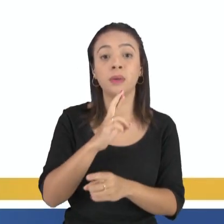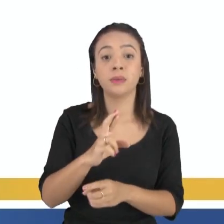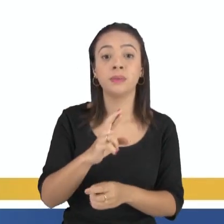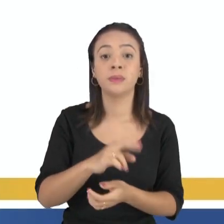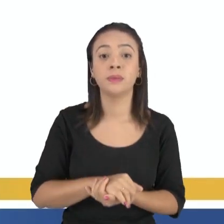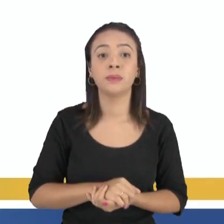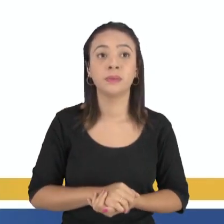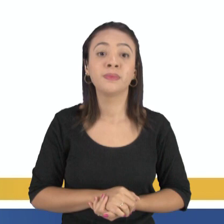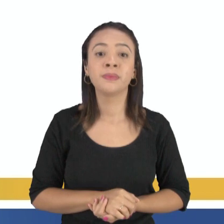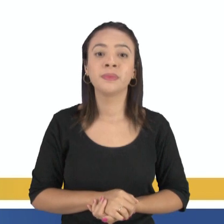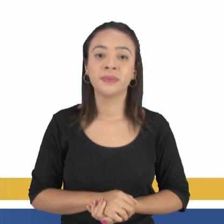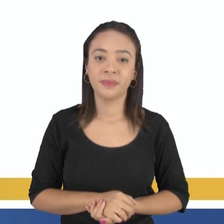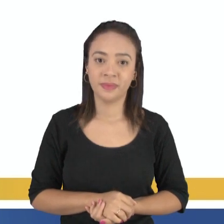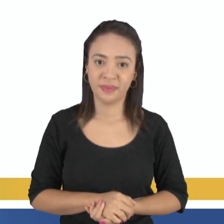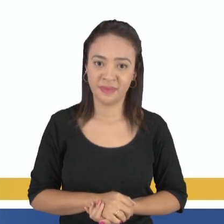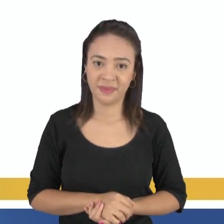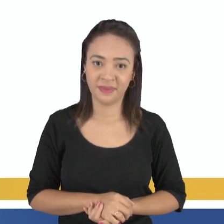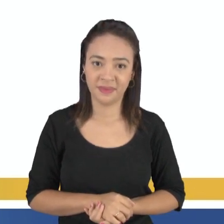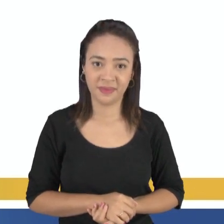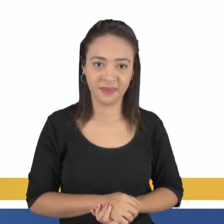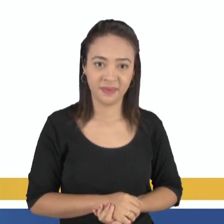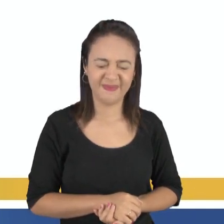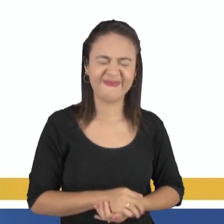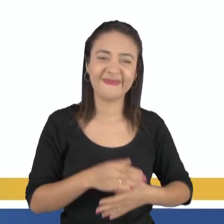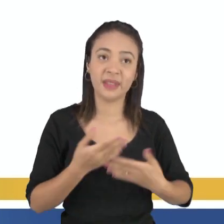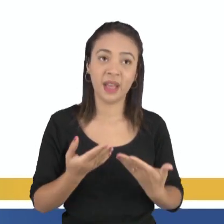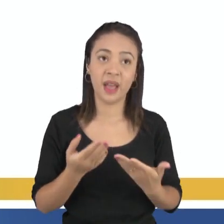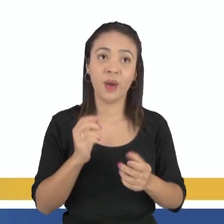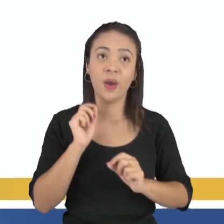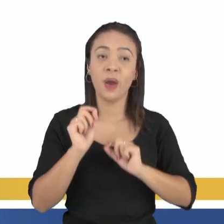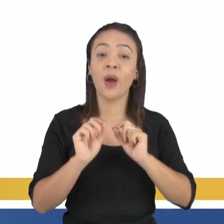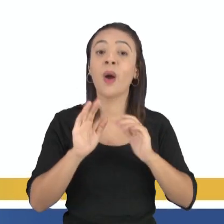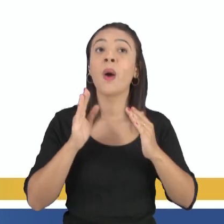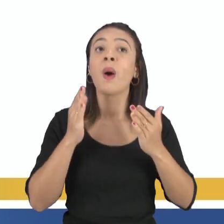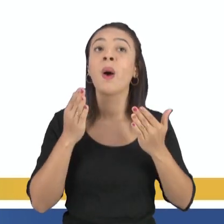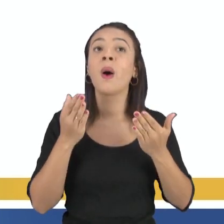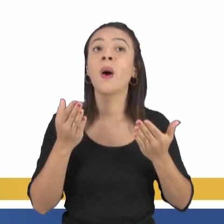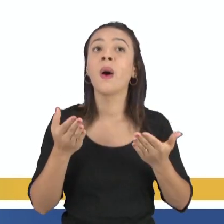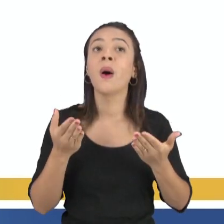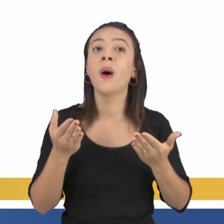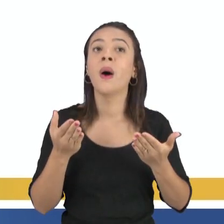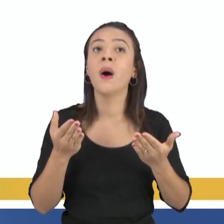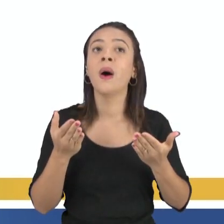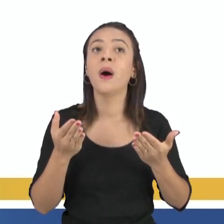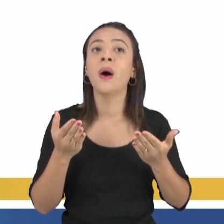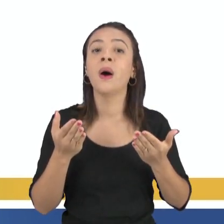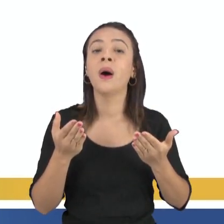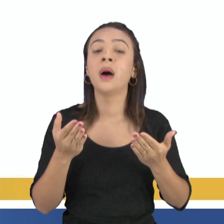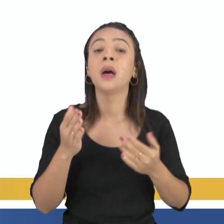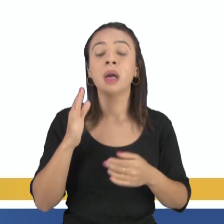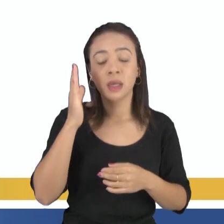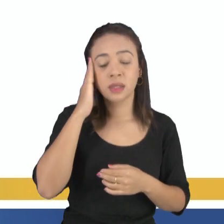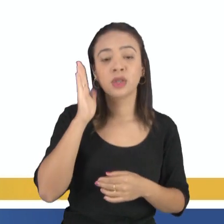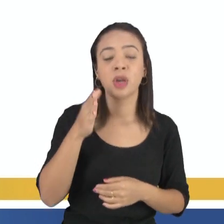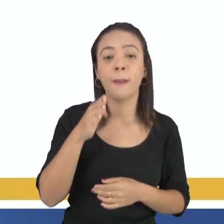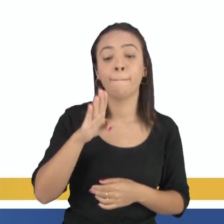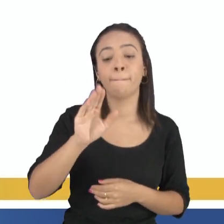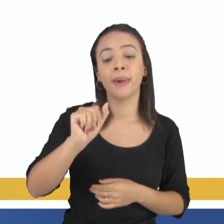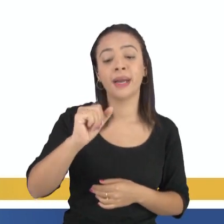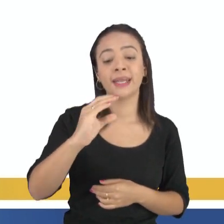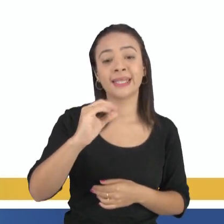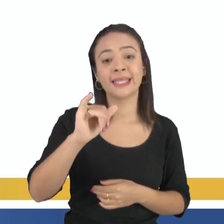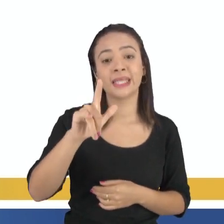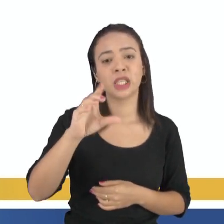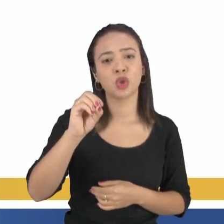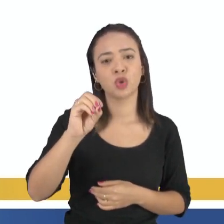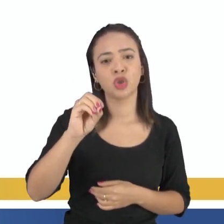qual é o bacilo? Ah, é o bacilo de Koch. É o bacilo de Koch. Mas só que o nome científico dele não é